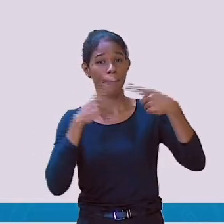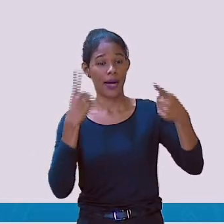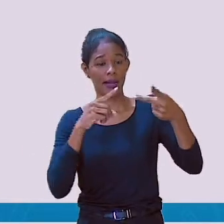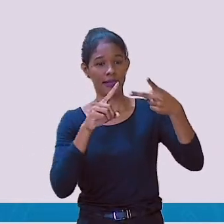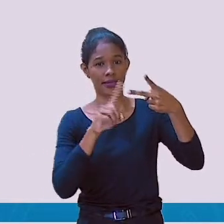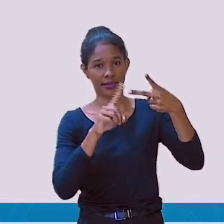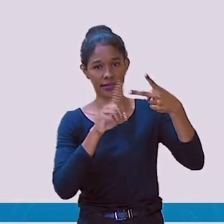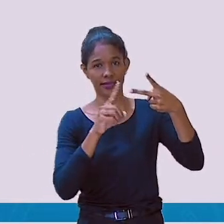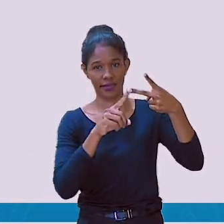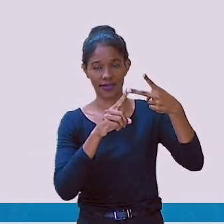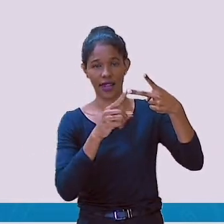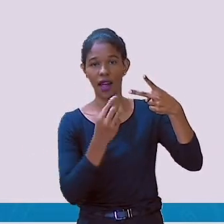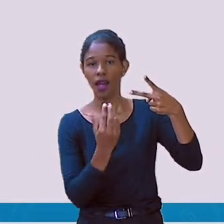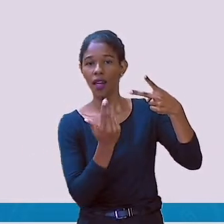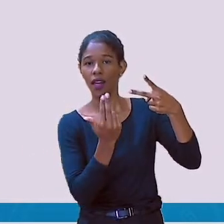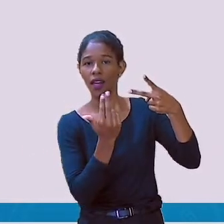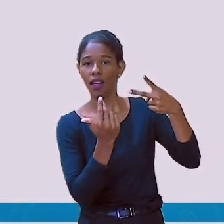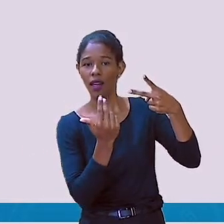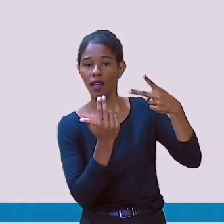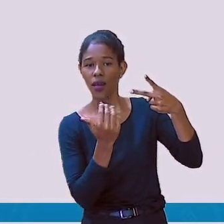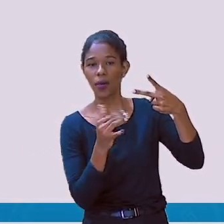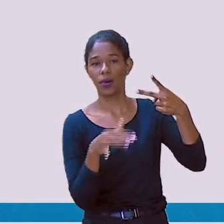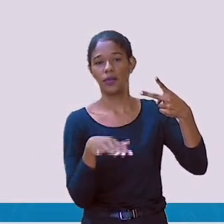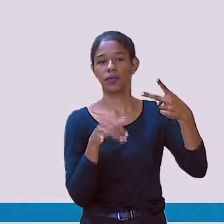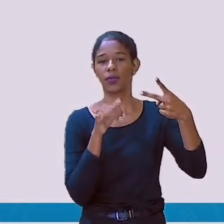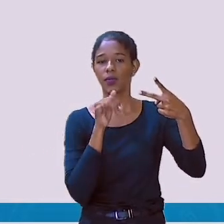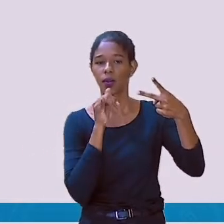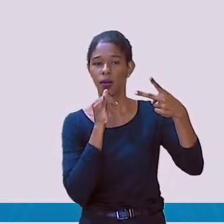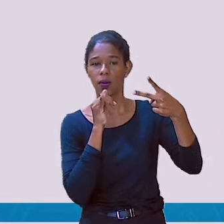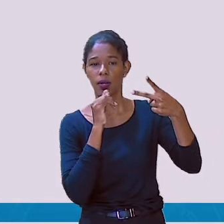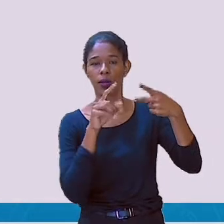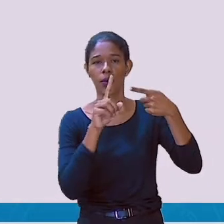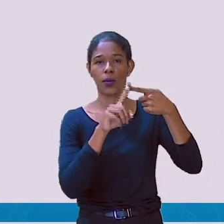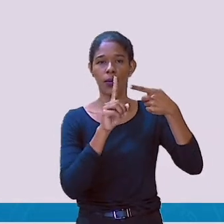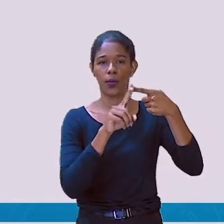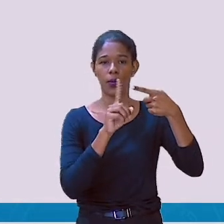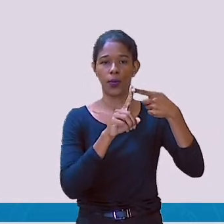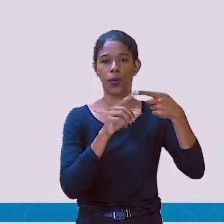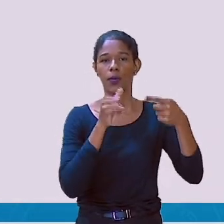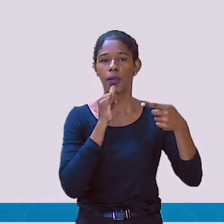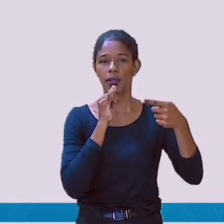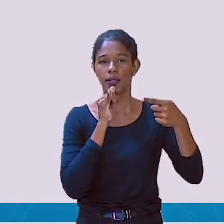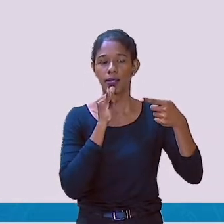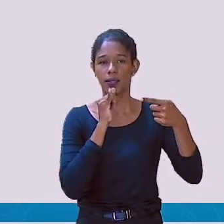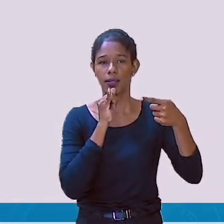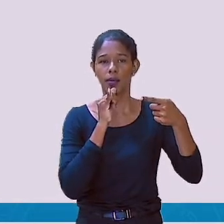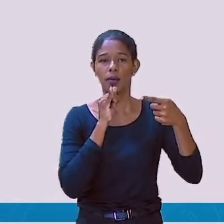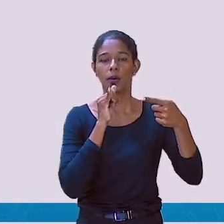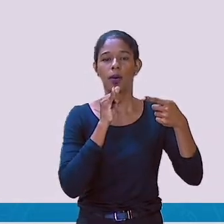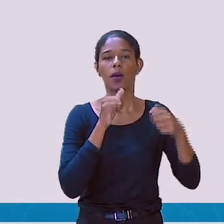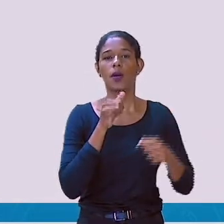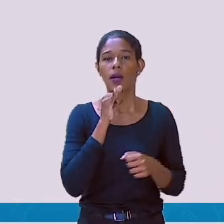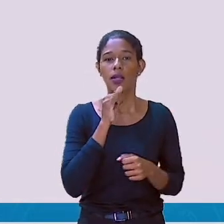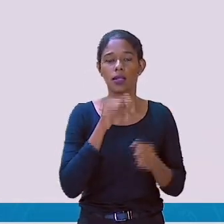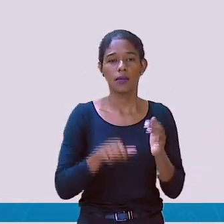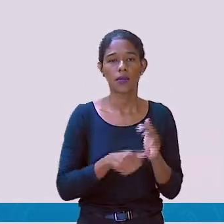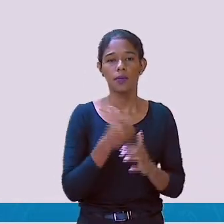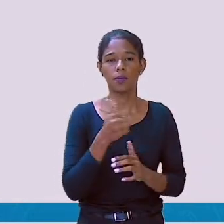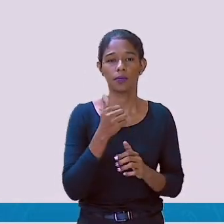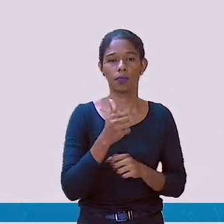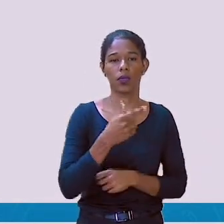Todos esses aqui são monômios, olha, o número 1, 2x e 15x, então são semelhantes. O número